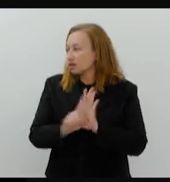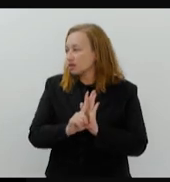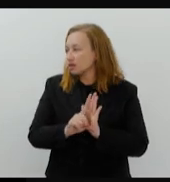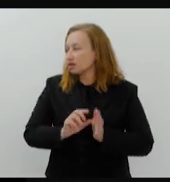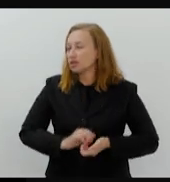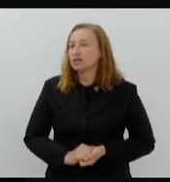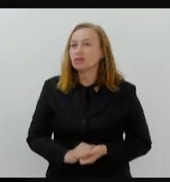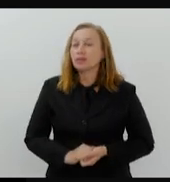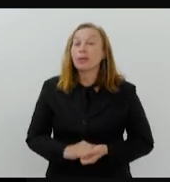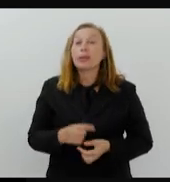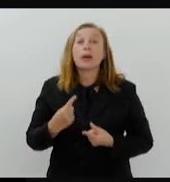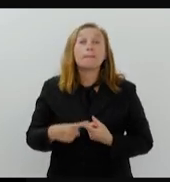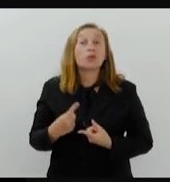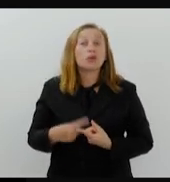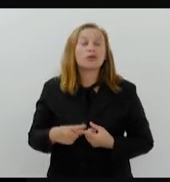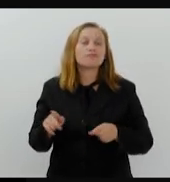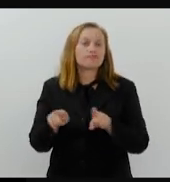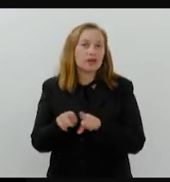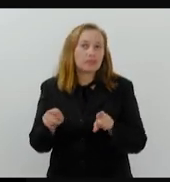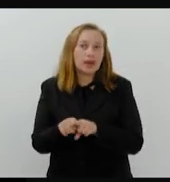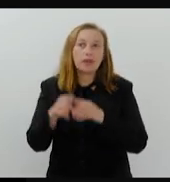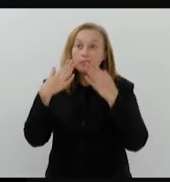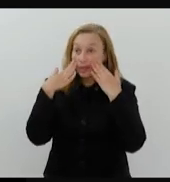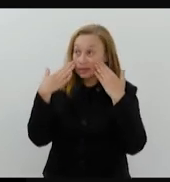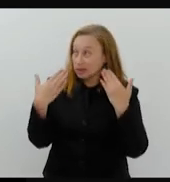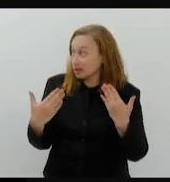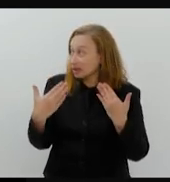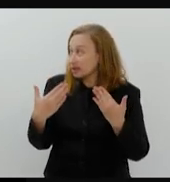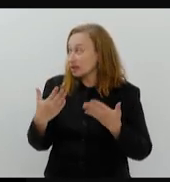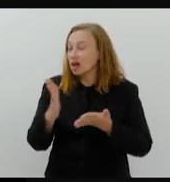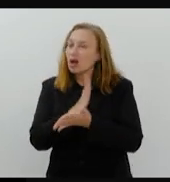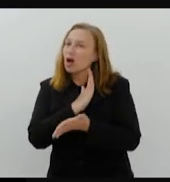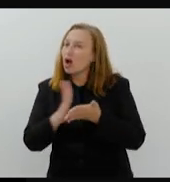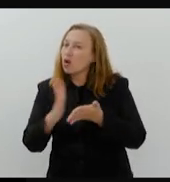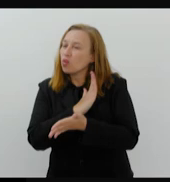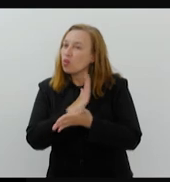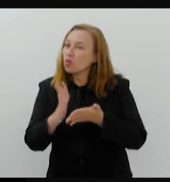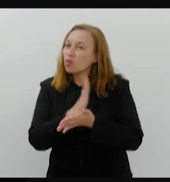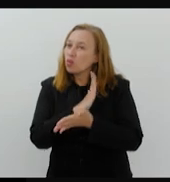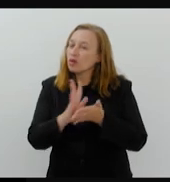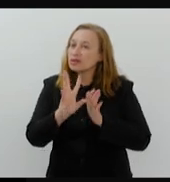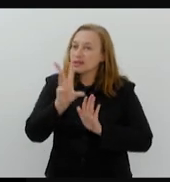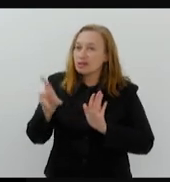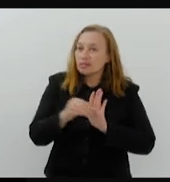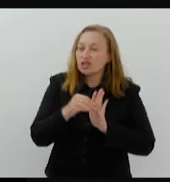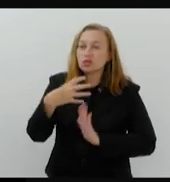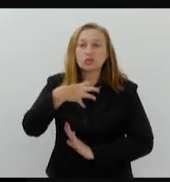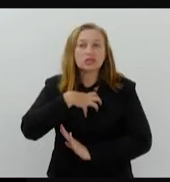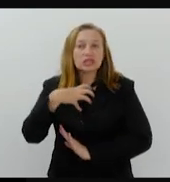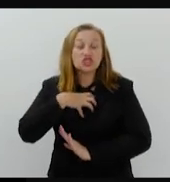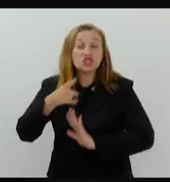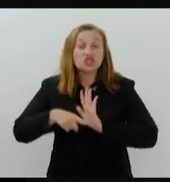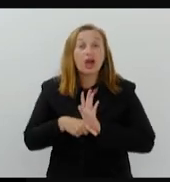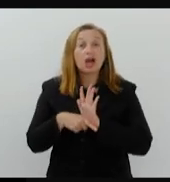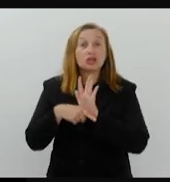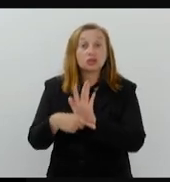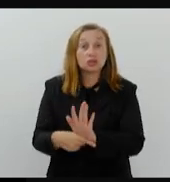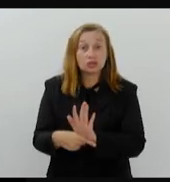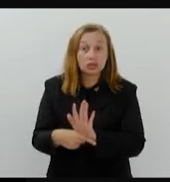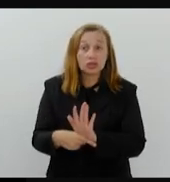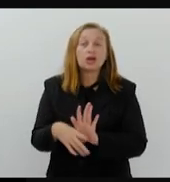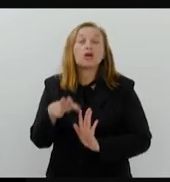legislativa, porque também apresentei, né, algumas emendas no sentido de contribuir com